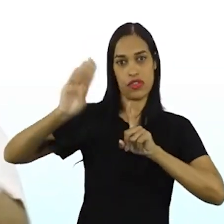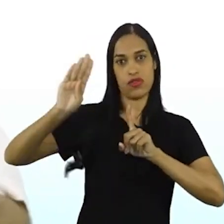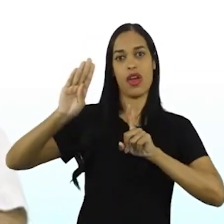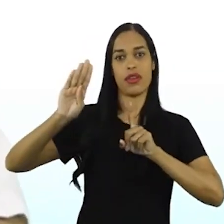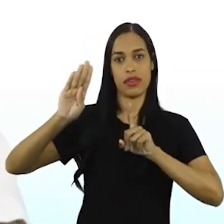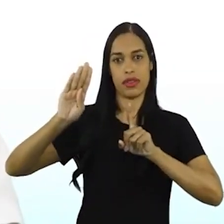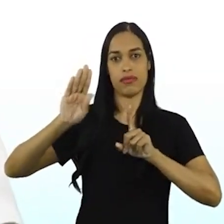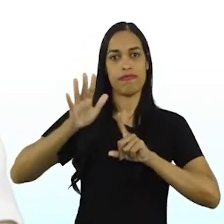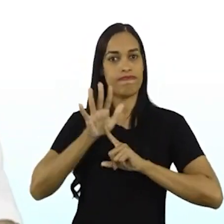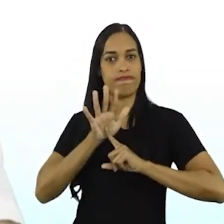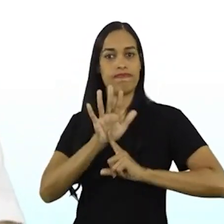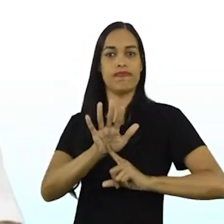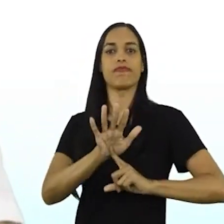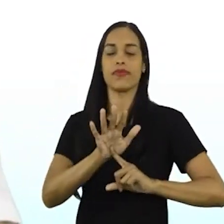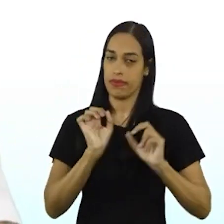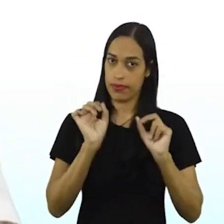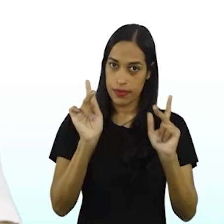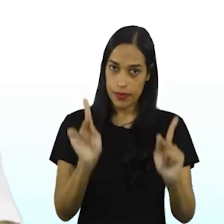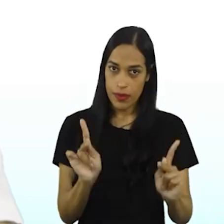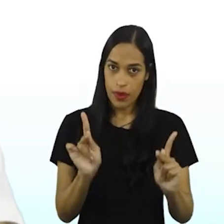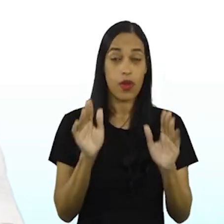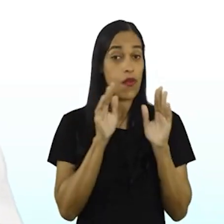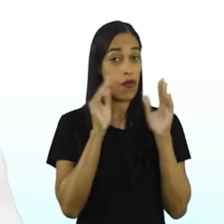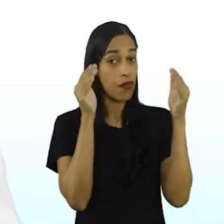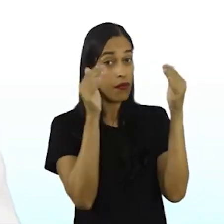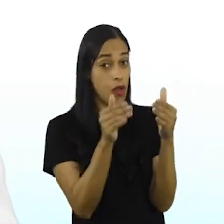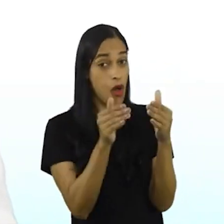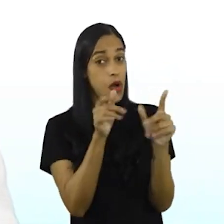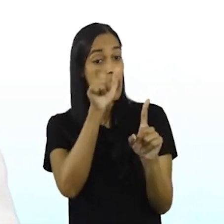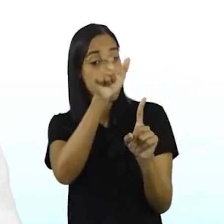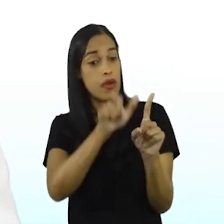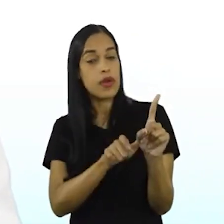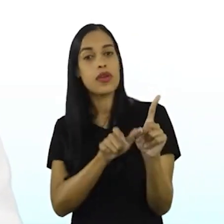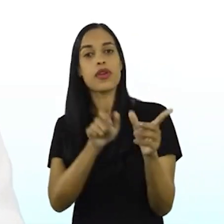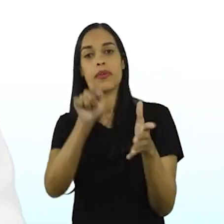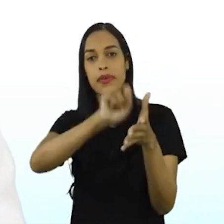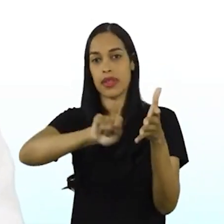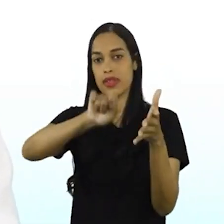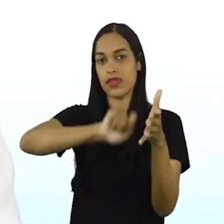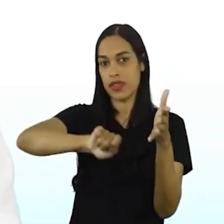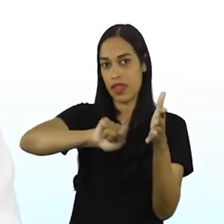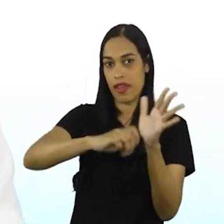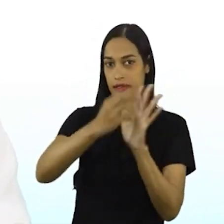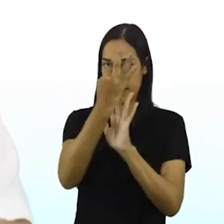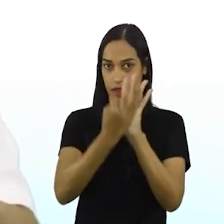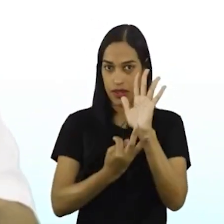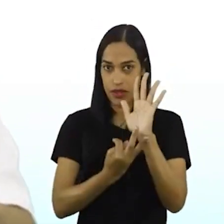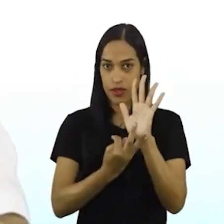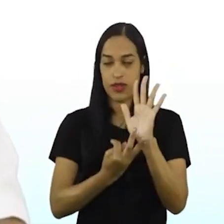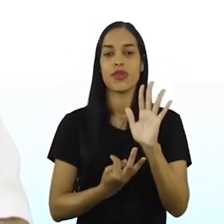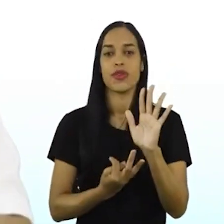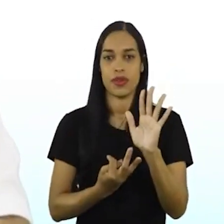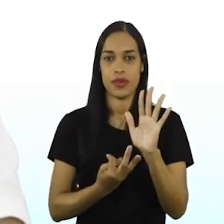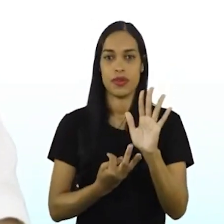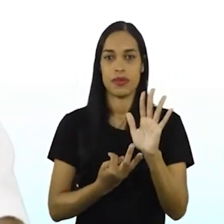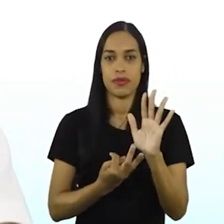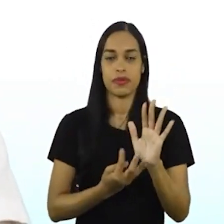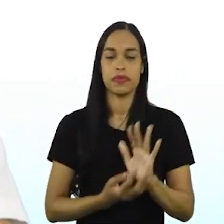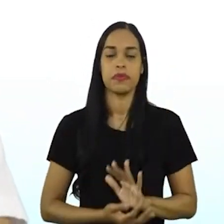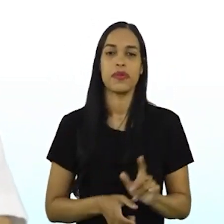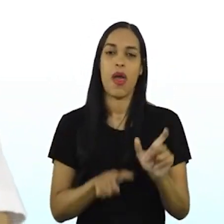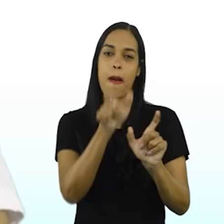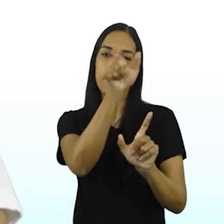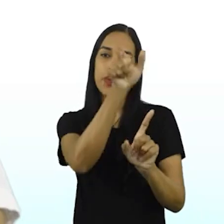destaque, em evidência. Ok? O foco está voltado para quem escreve o texto, para o